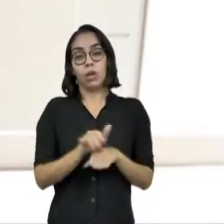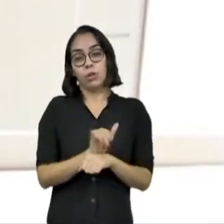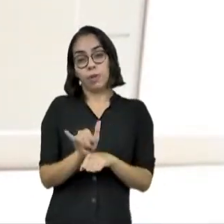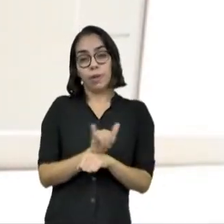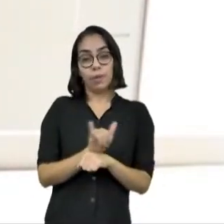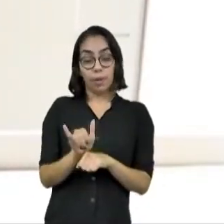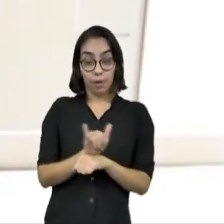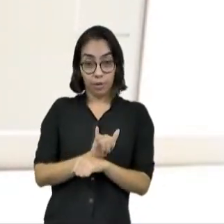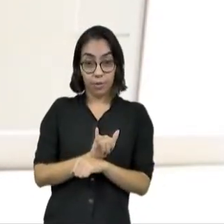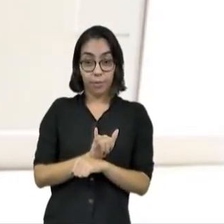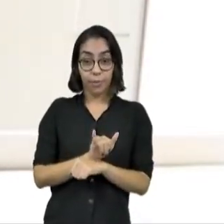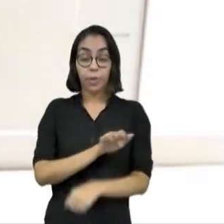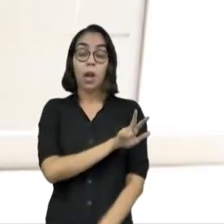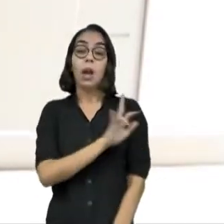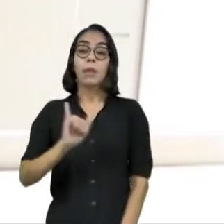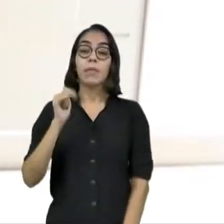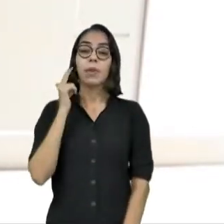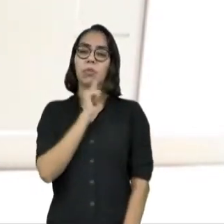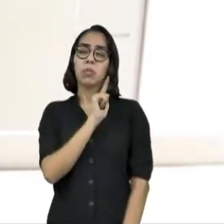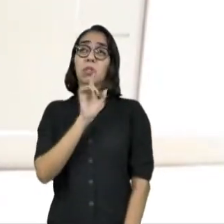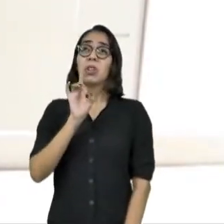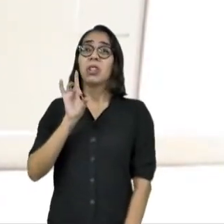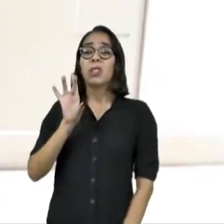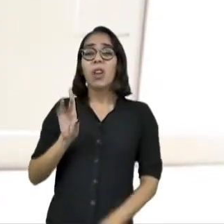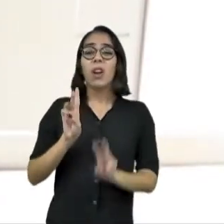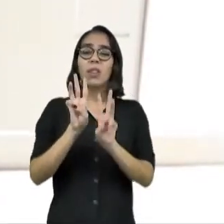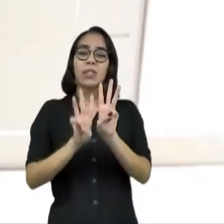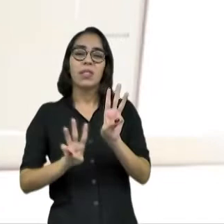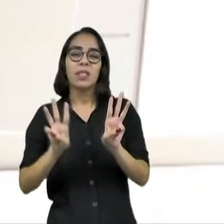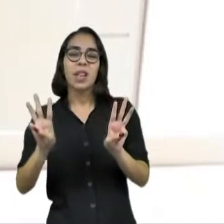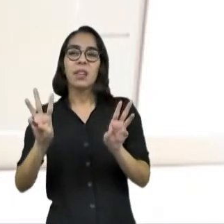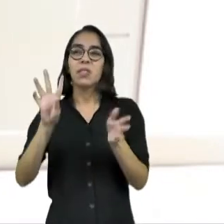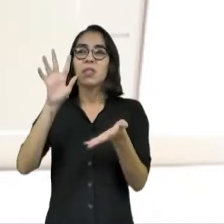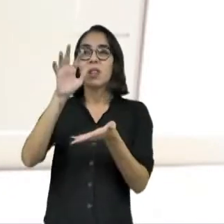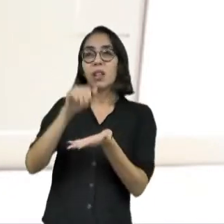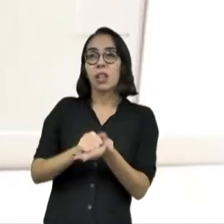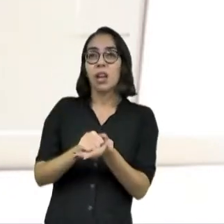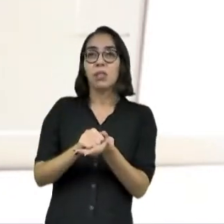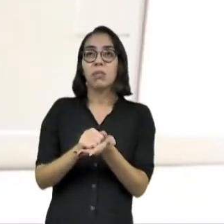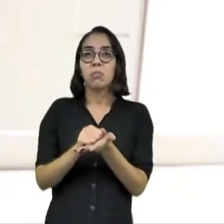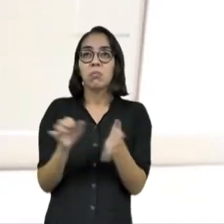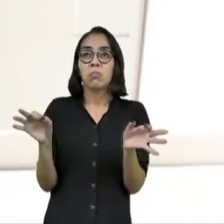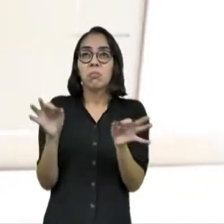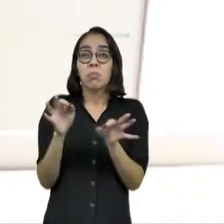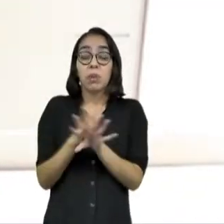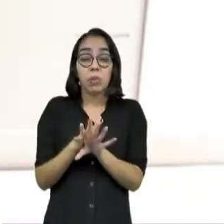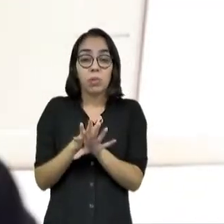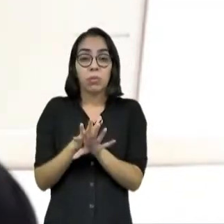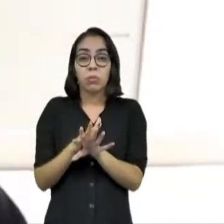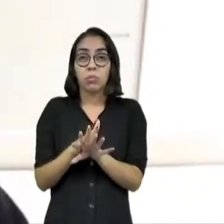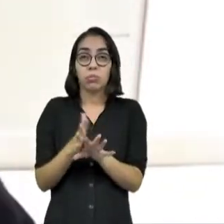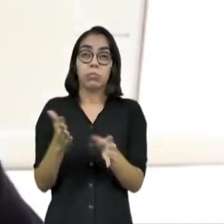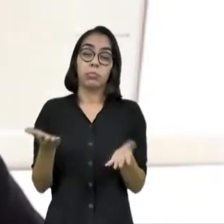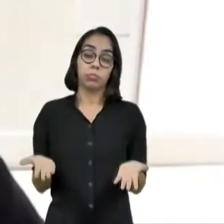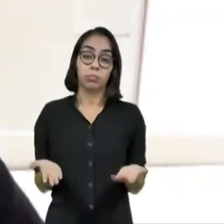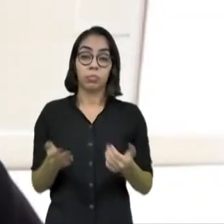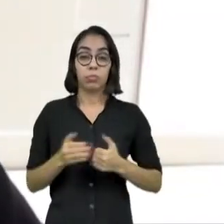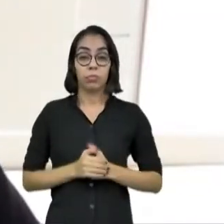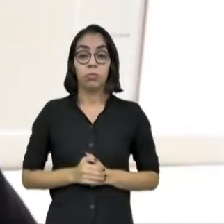Porque somente você ter o cadastro, você ter uma consolidação desses dados,